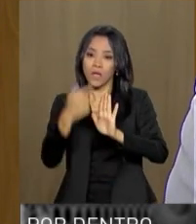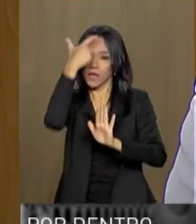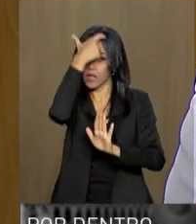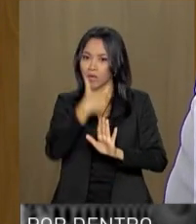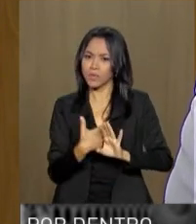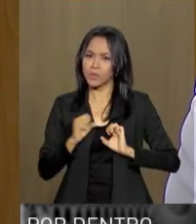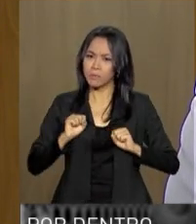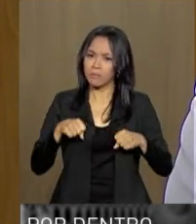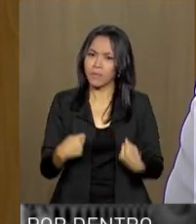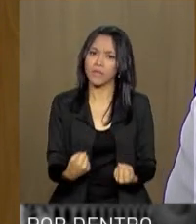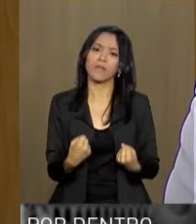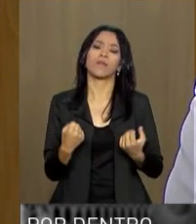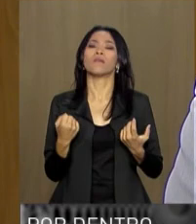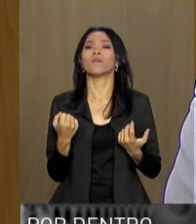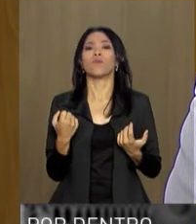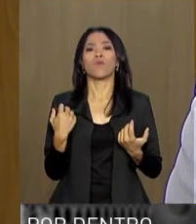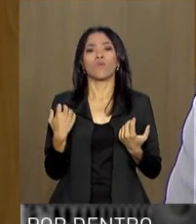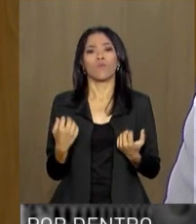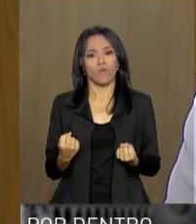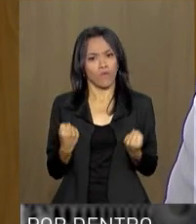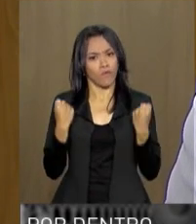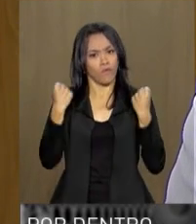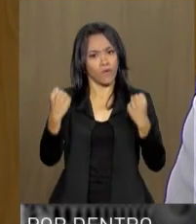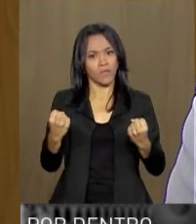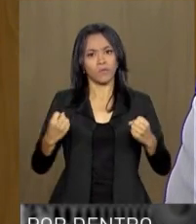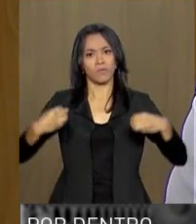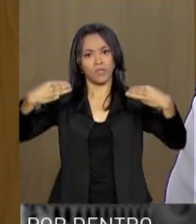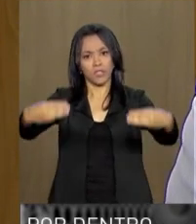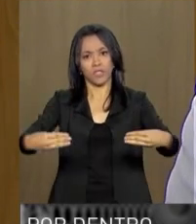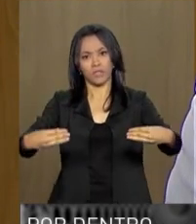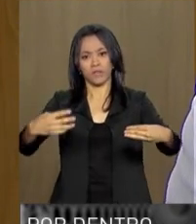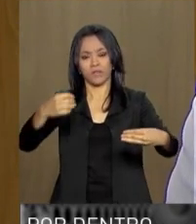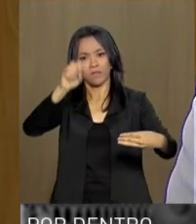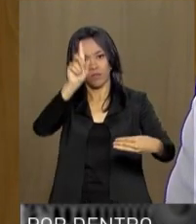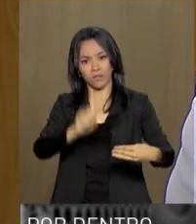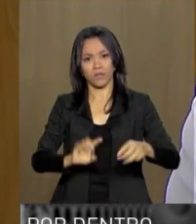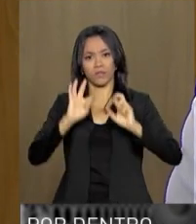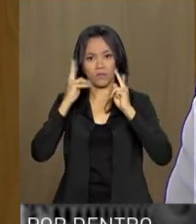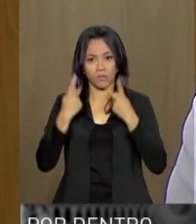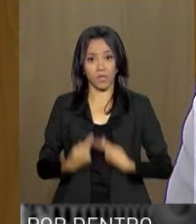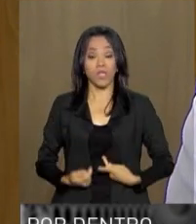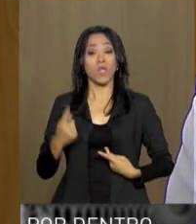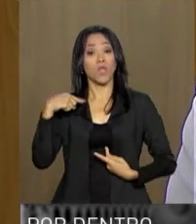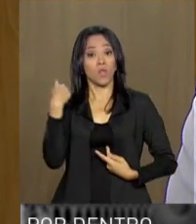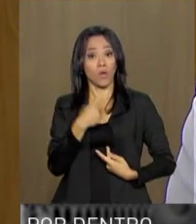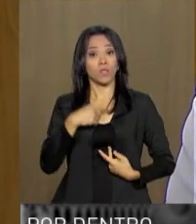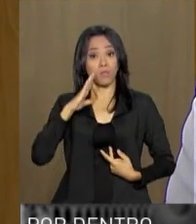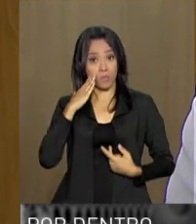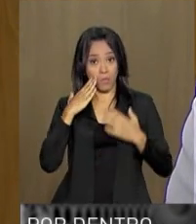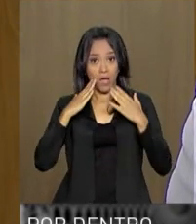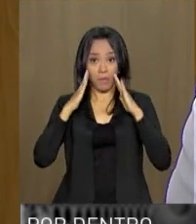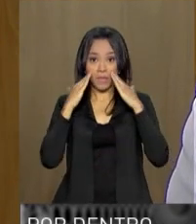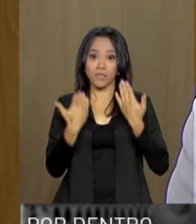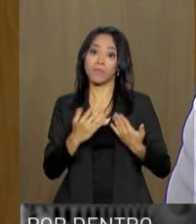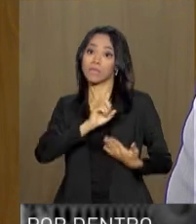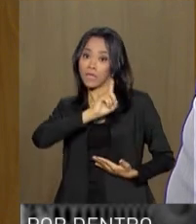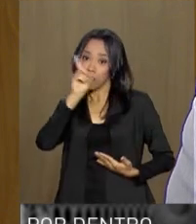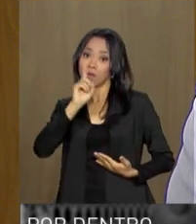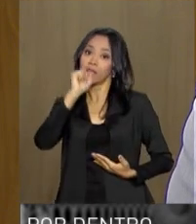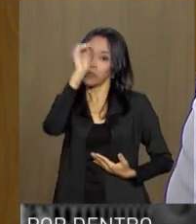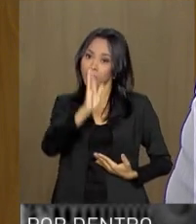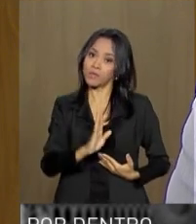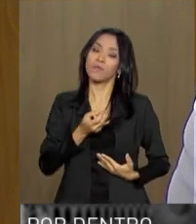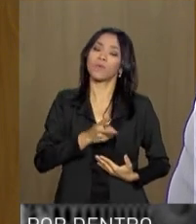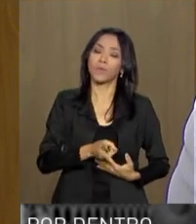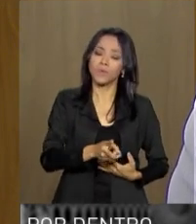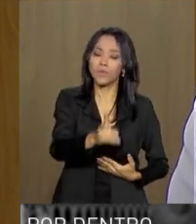o fortalecimento dos seus direitos humanos nós já demonstramos que o o brasil ele continua reafirmando o seu